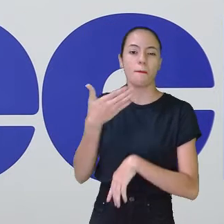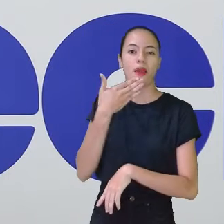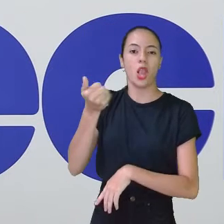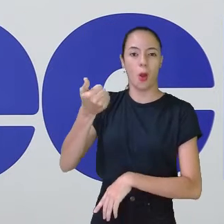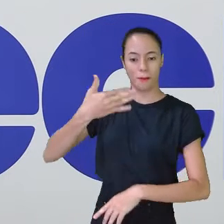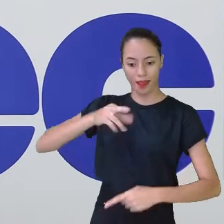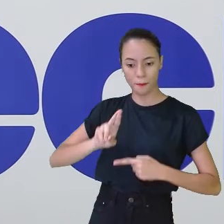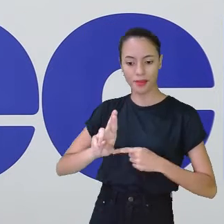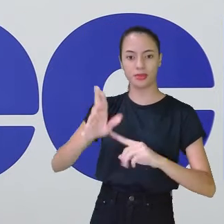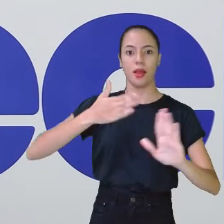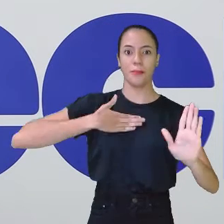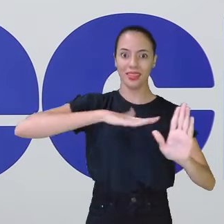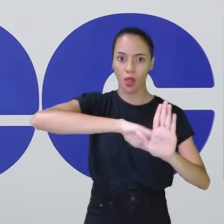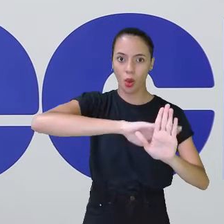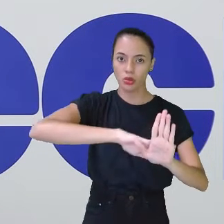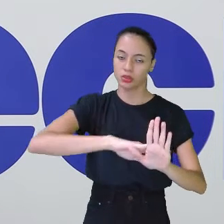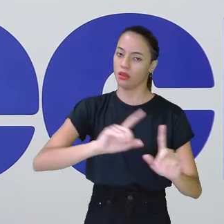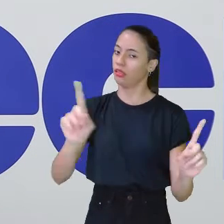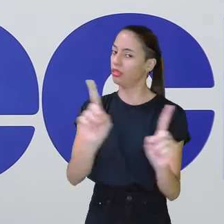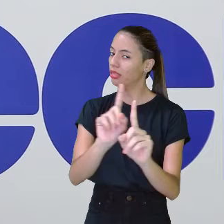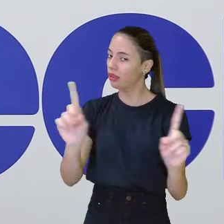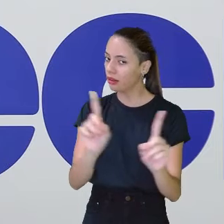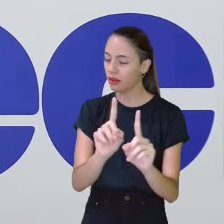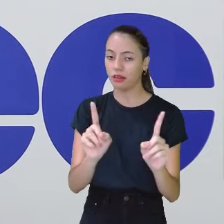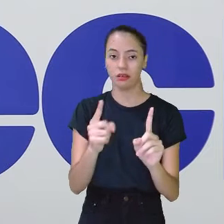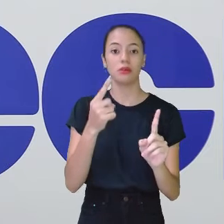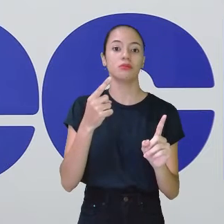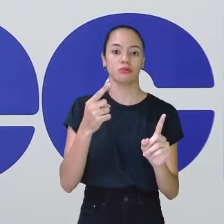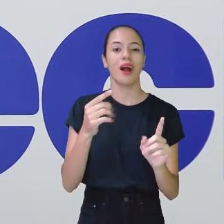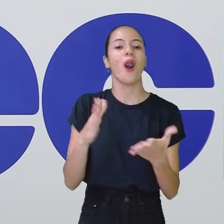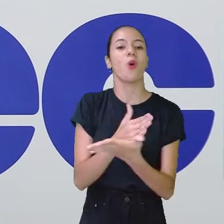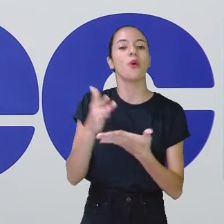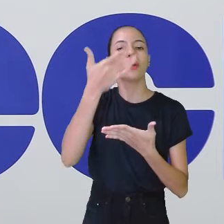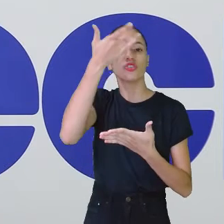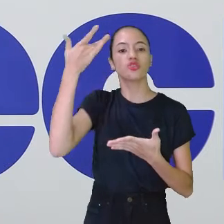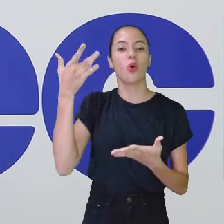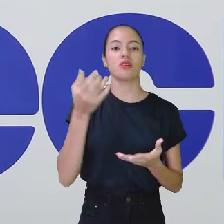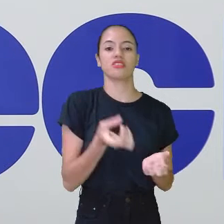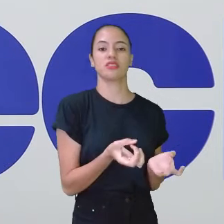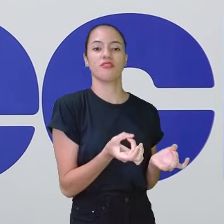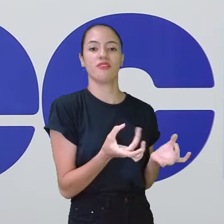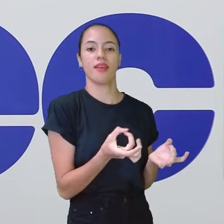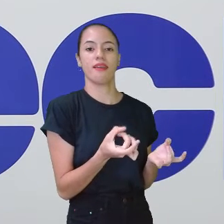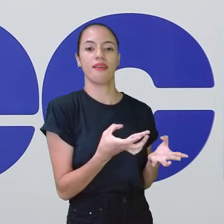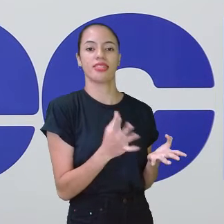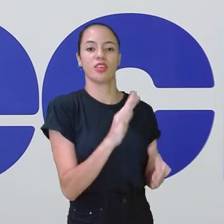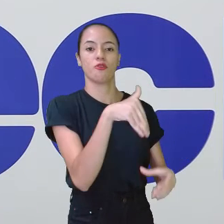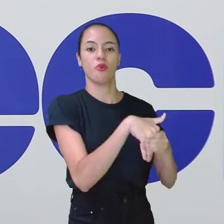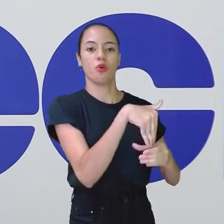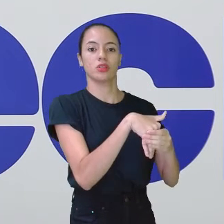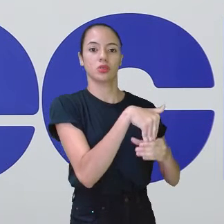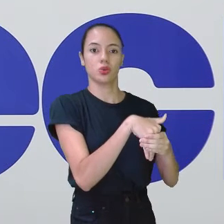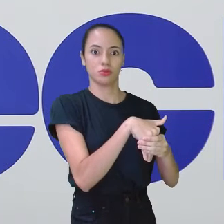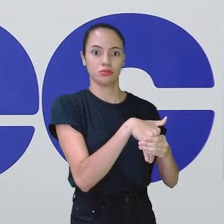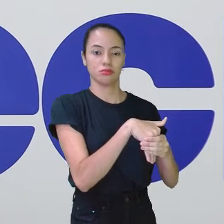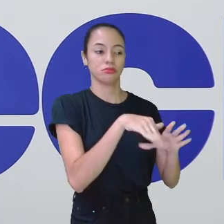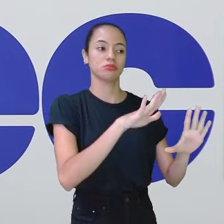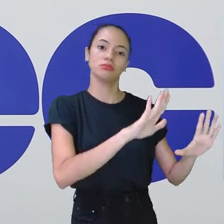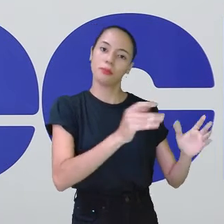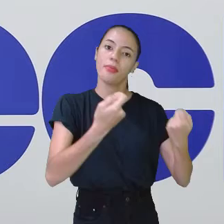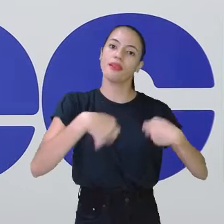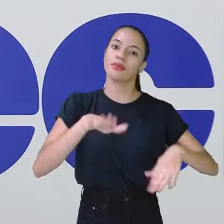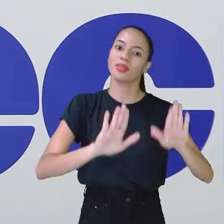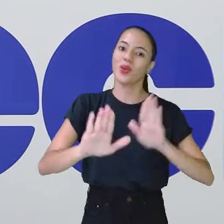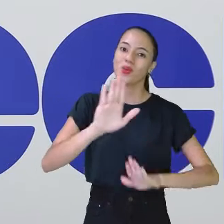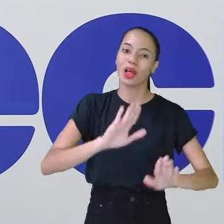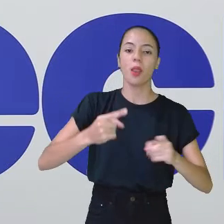pessoas, professora, acabam se entregando, né, fazendo a venda do voto, né, e acabam elegendo pessoas que não vão lhe representar de uma